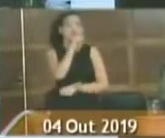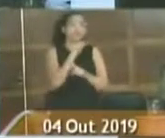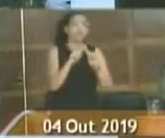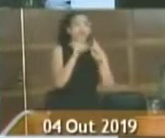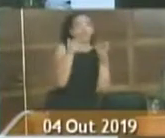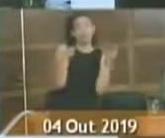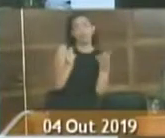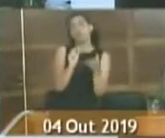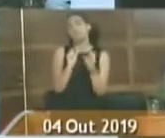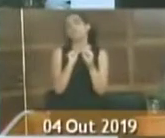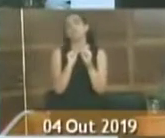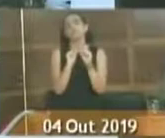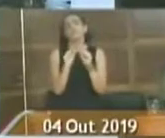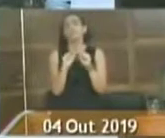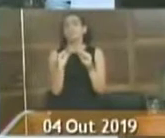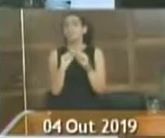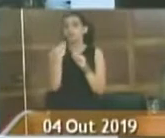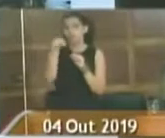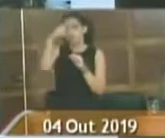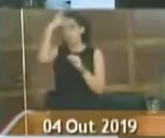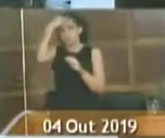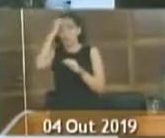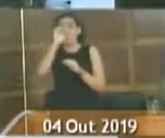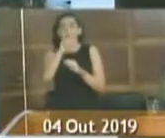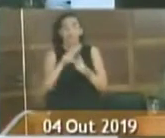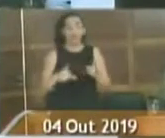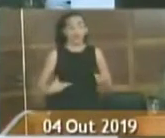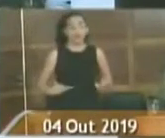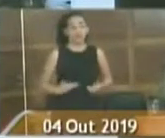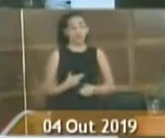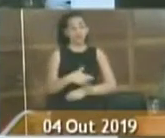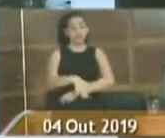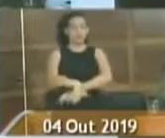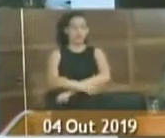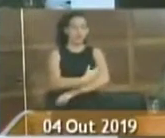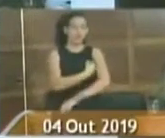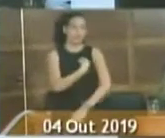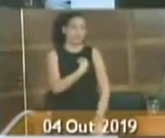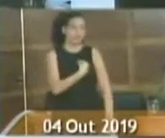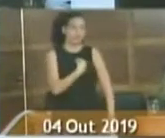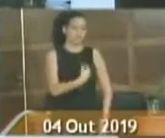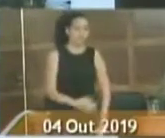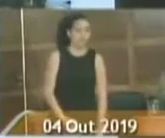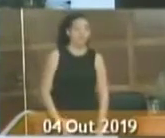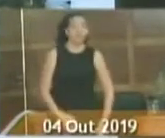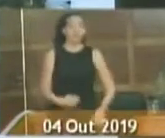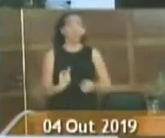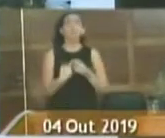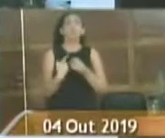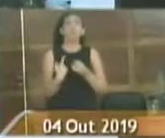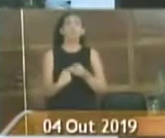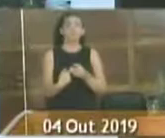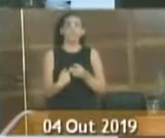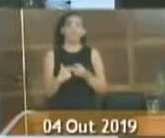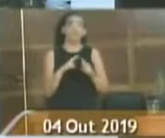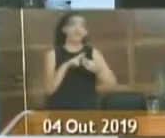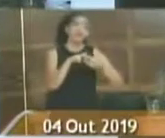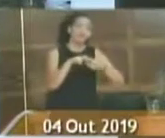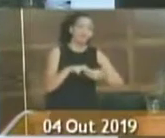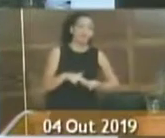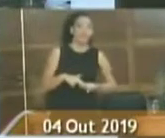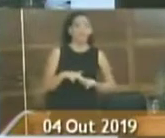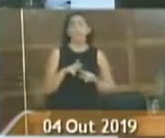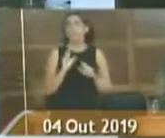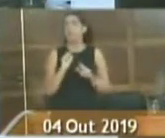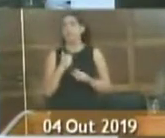é desenvolvido no município é a castração para os animais de rua. Tá? Por quê? Por conta dessa situação